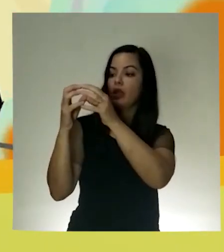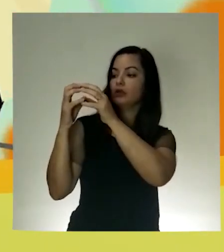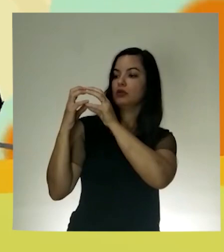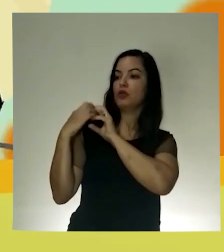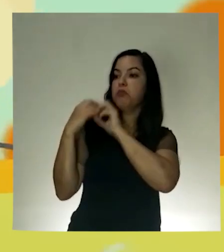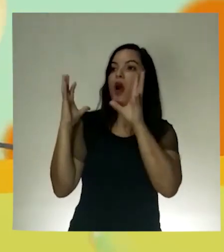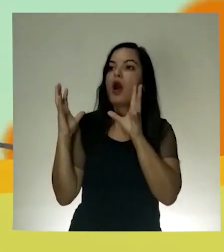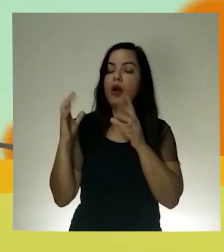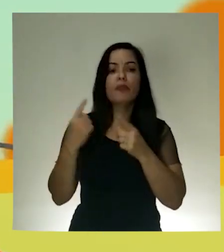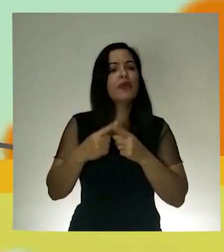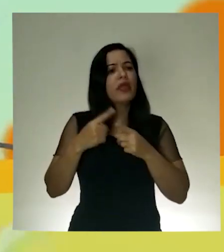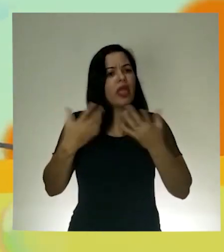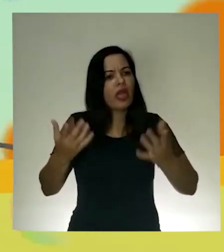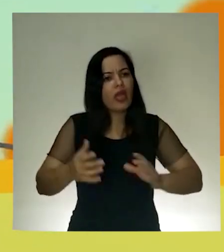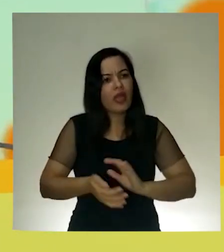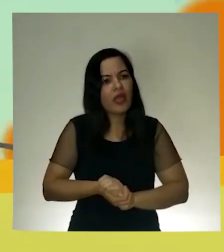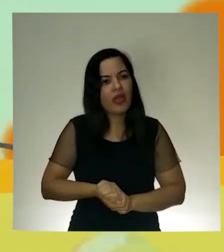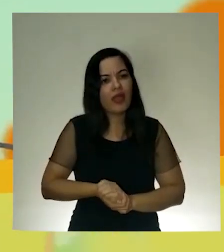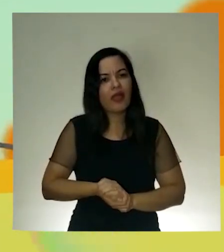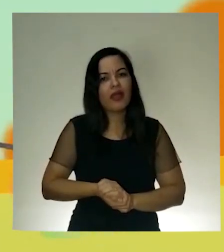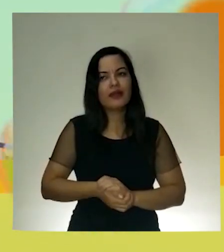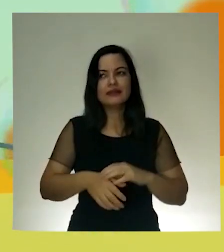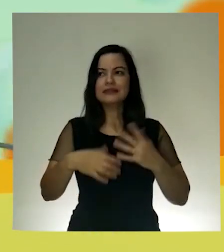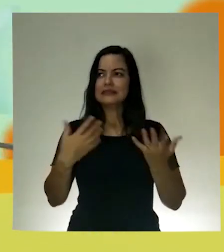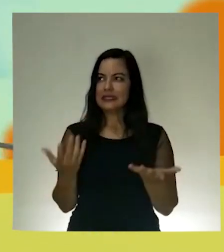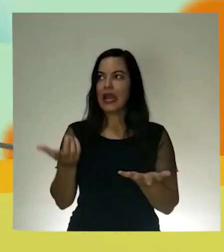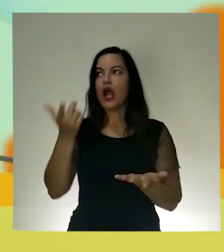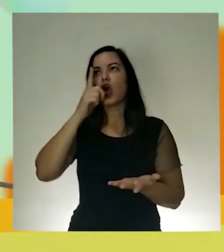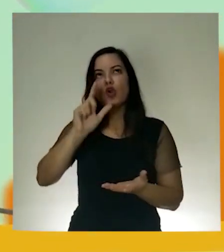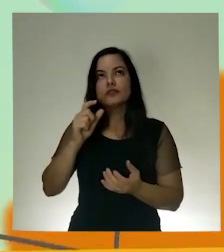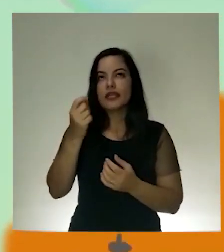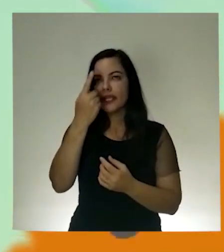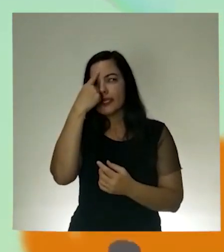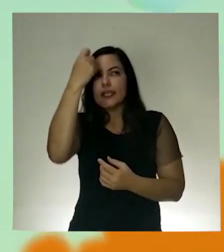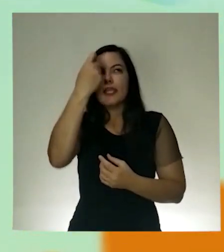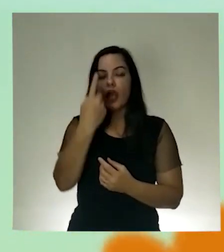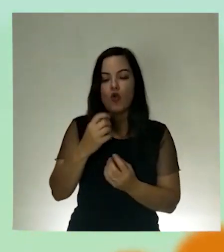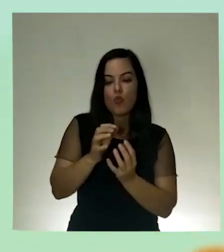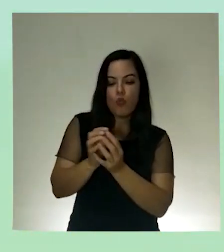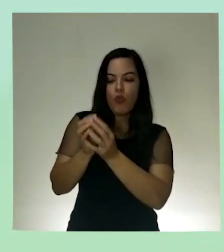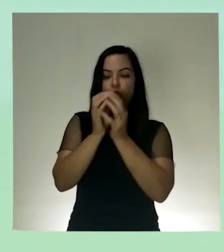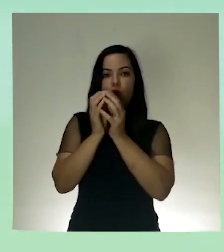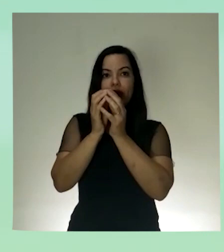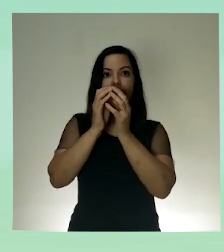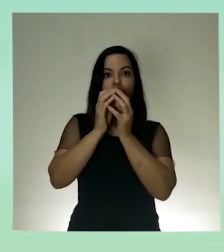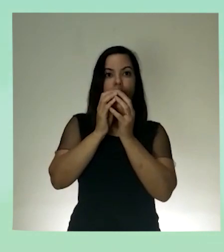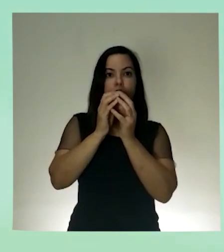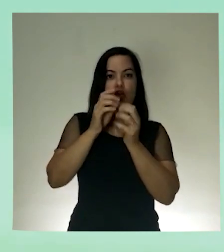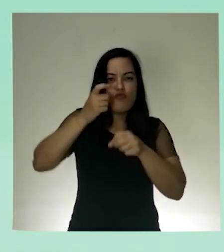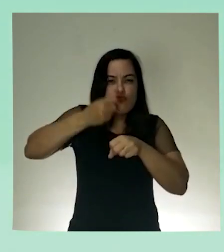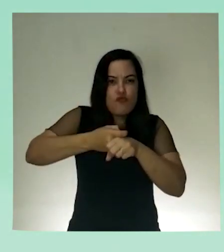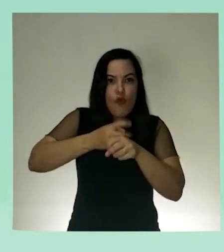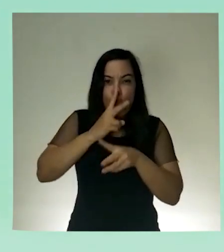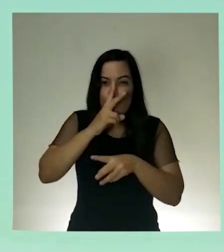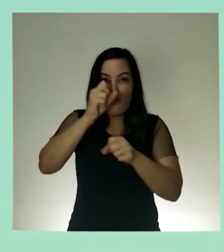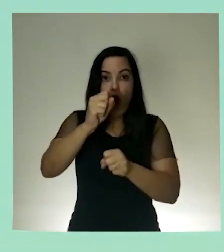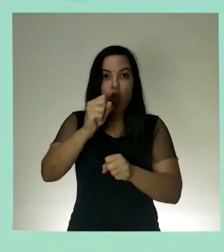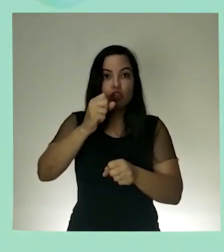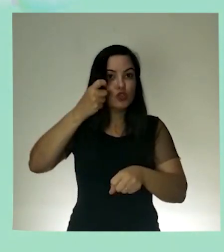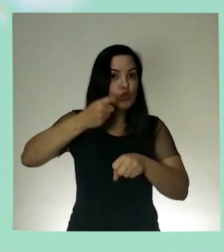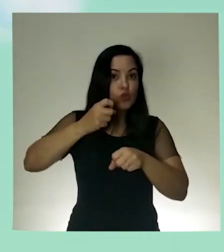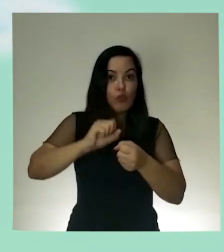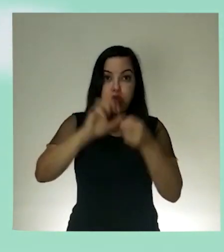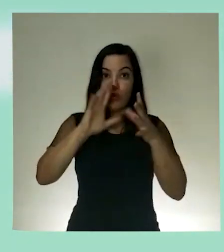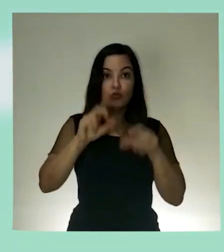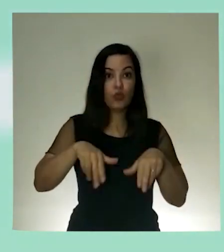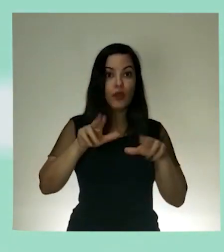gente? Será que dá pra fazer uma bolinha que não estoure nunca? Será? São tantas perguntas!